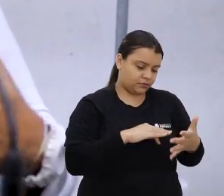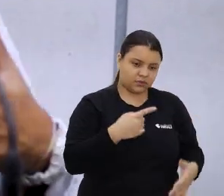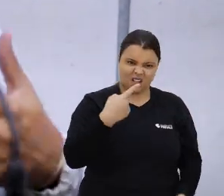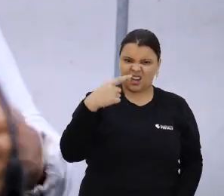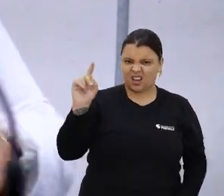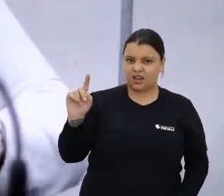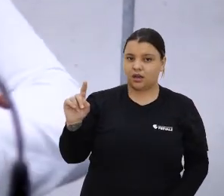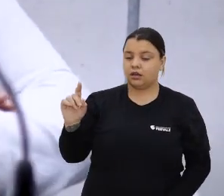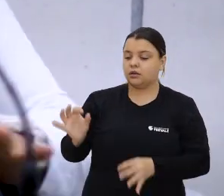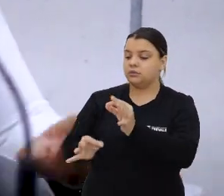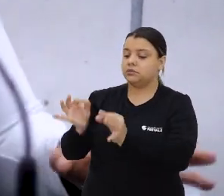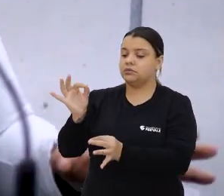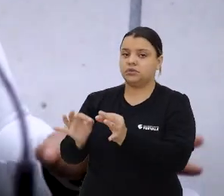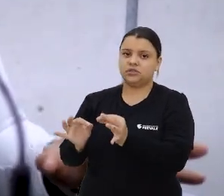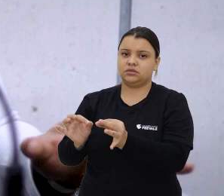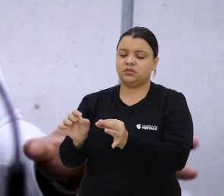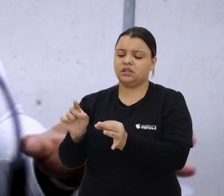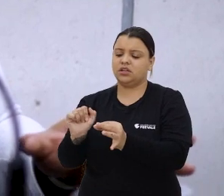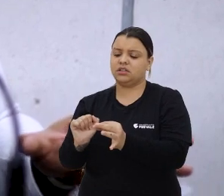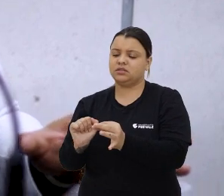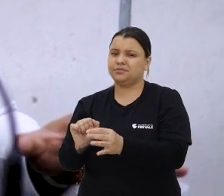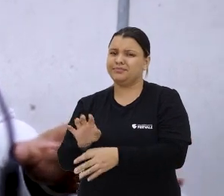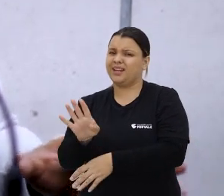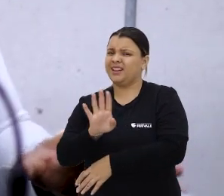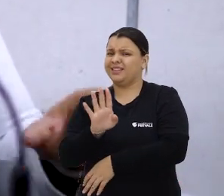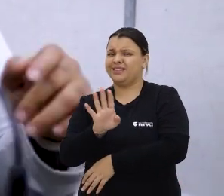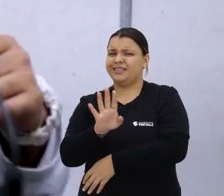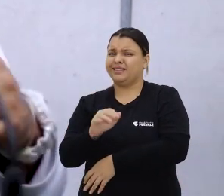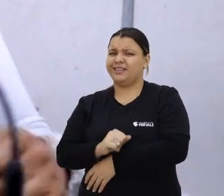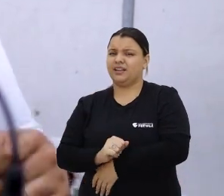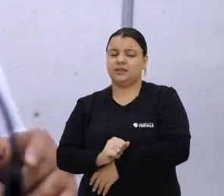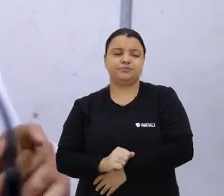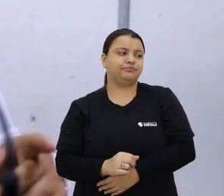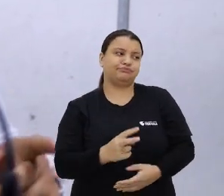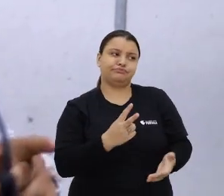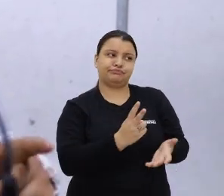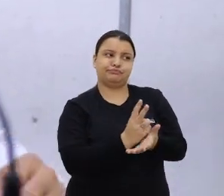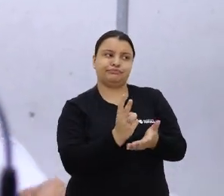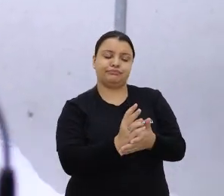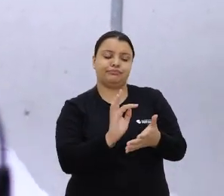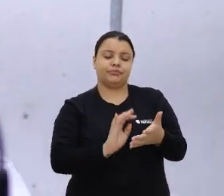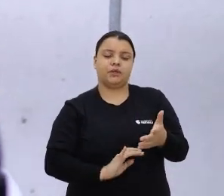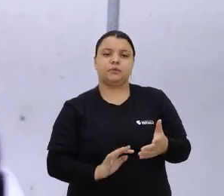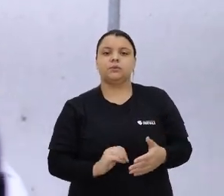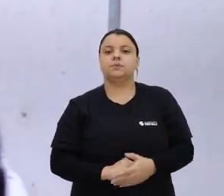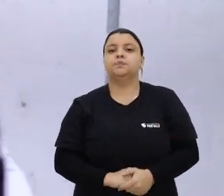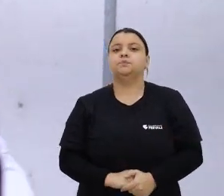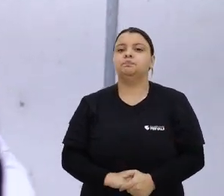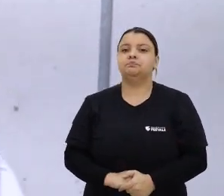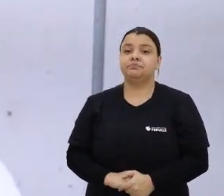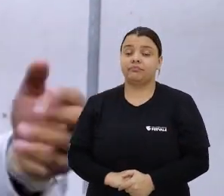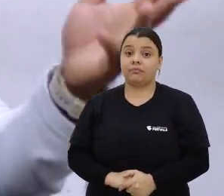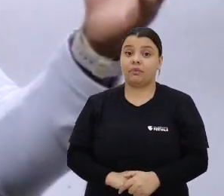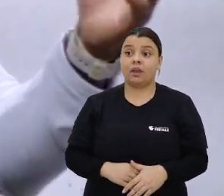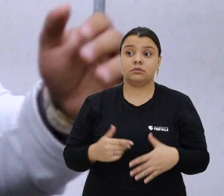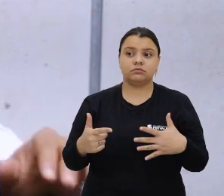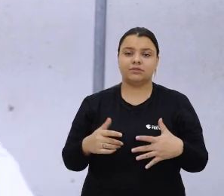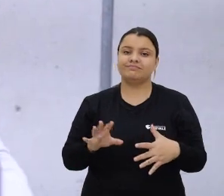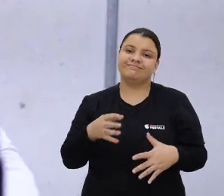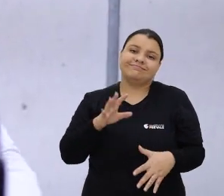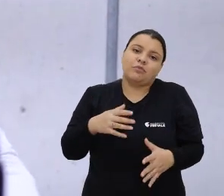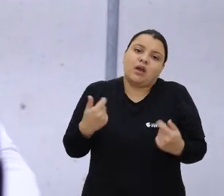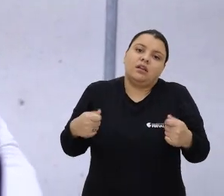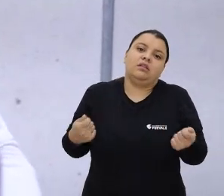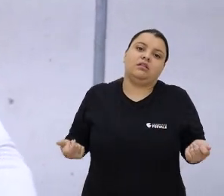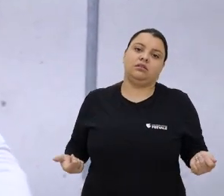Federação Gaúcha de Futebol e os caras sempre negligenciavam. Sempre relatava. Sempre relatava tudo. Só que não foi suficiente, porque em